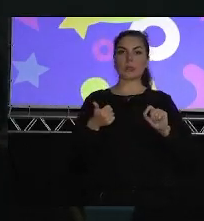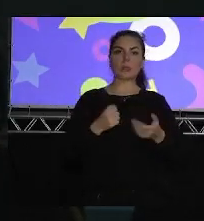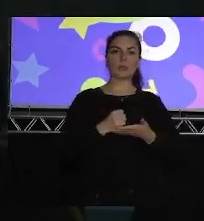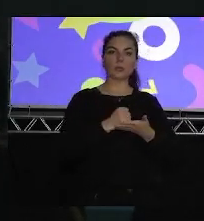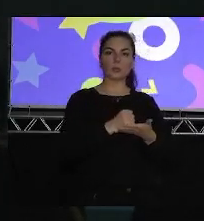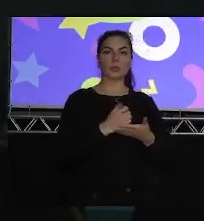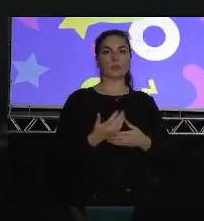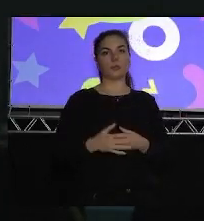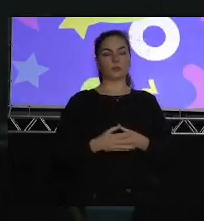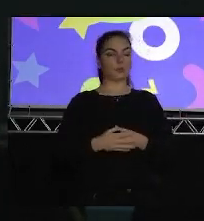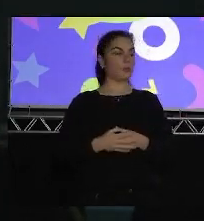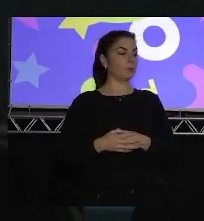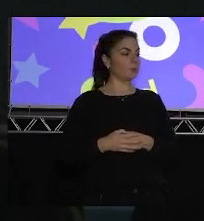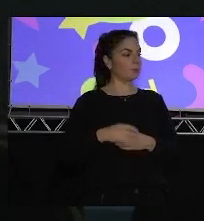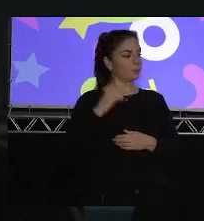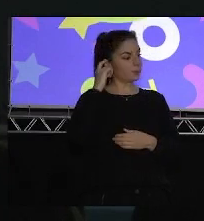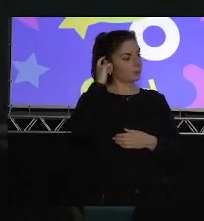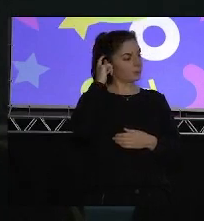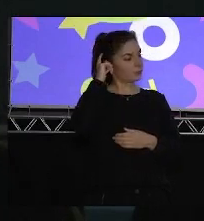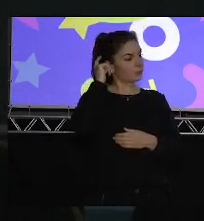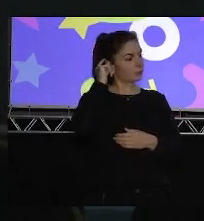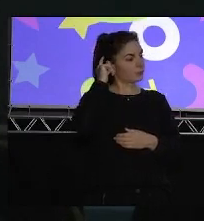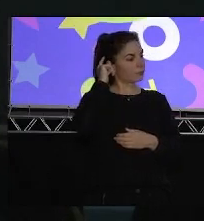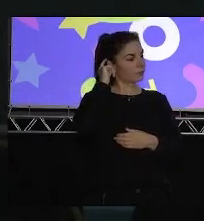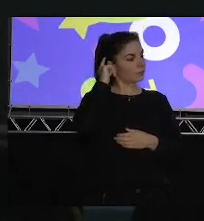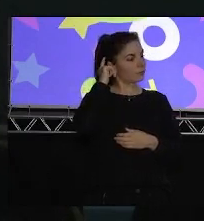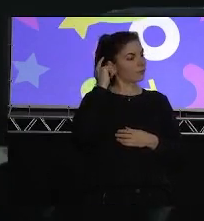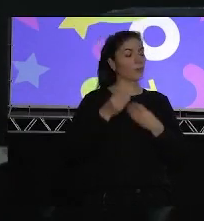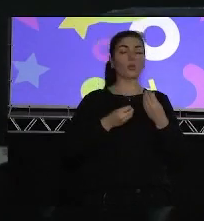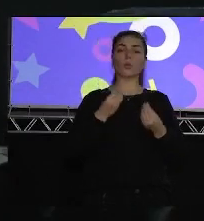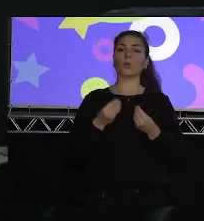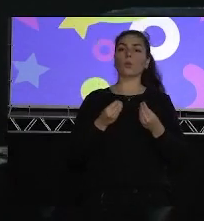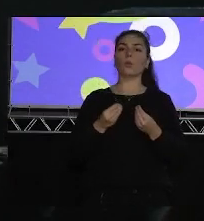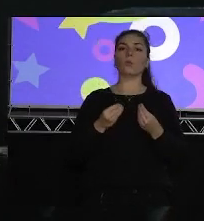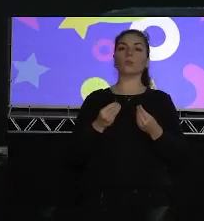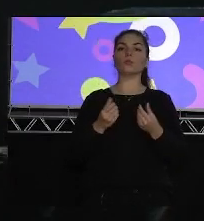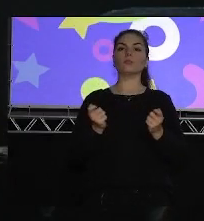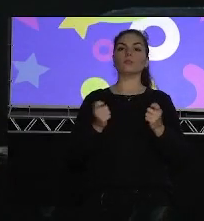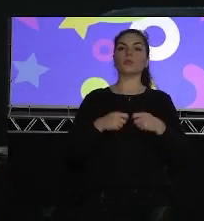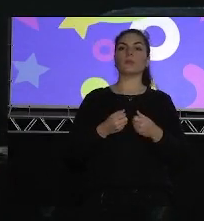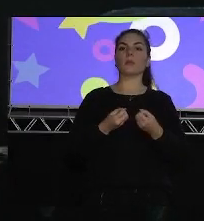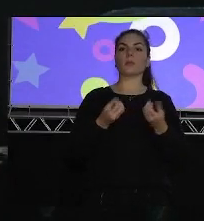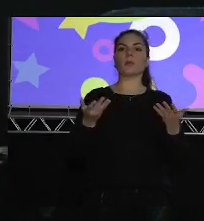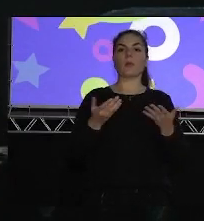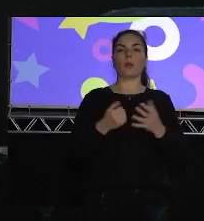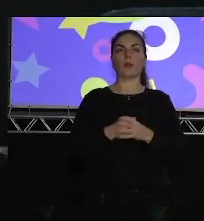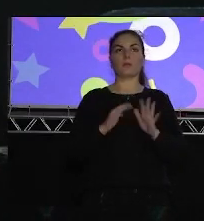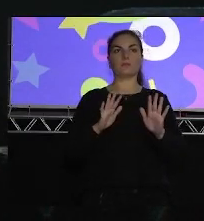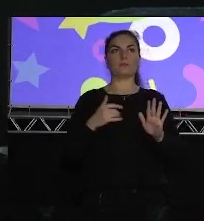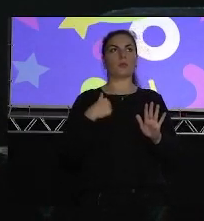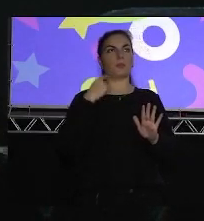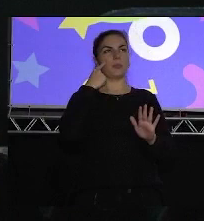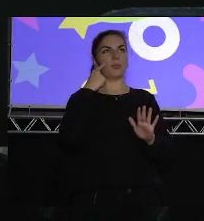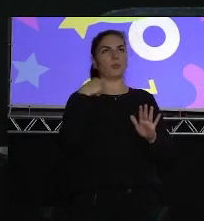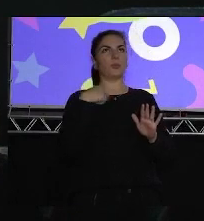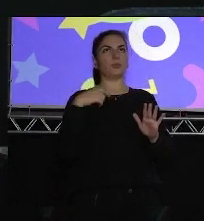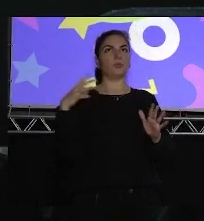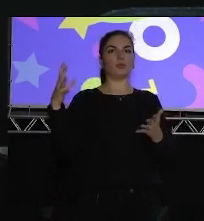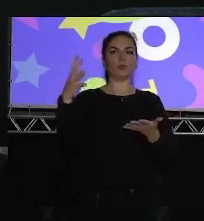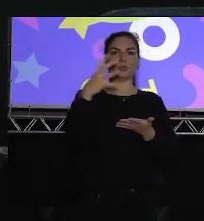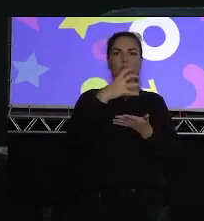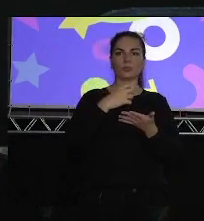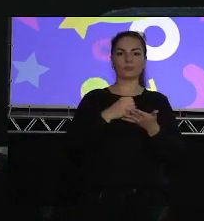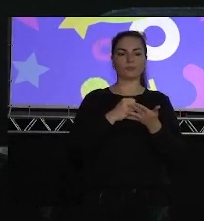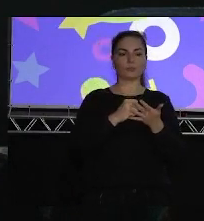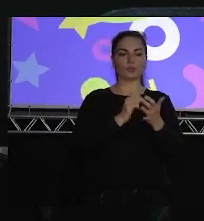sustentação. Tá? E como que a gente pode definir a capacidade de entrega? Você se pergunta, ah, eu vou lá, tenho que pegar todos os times